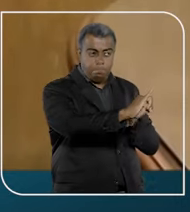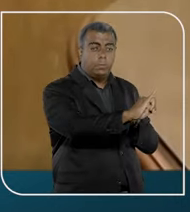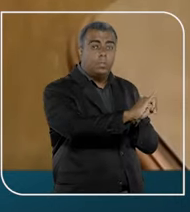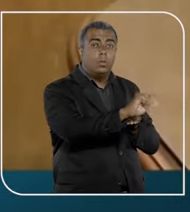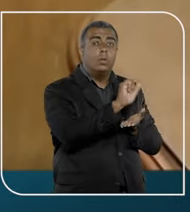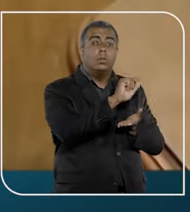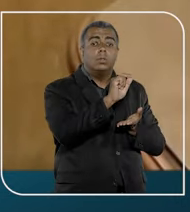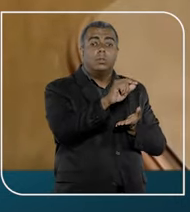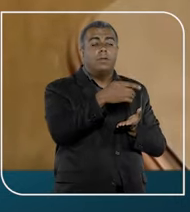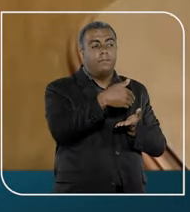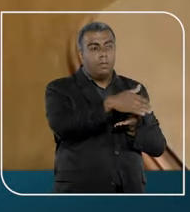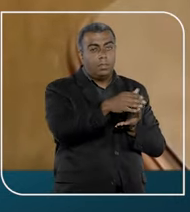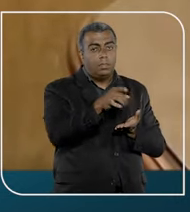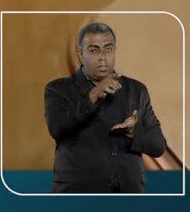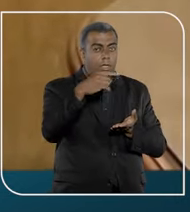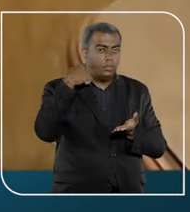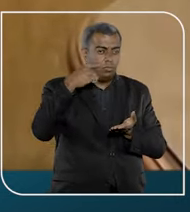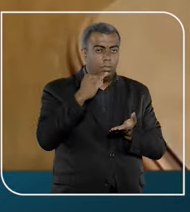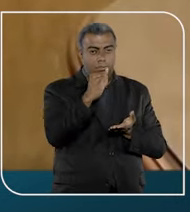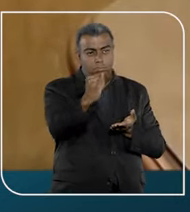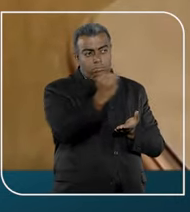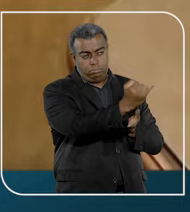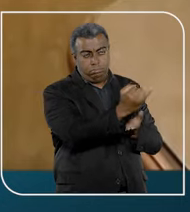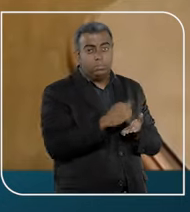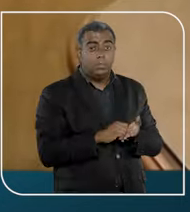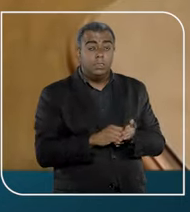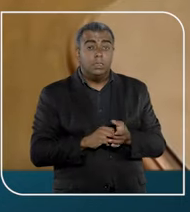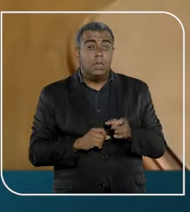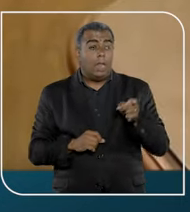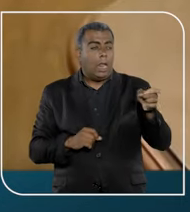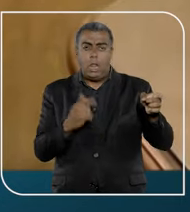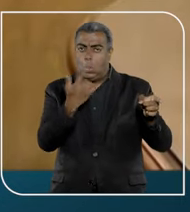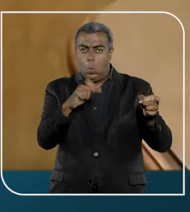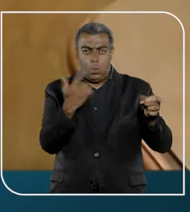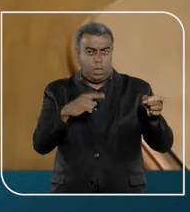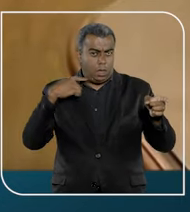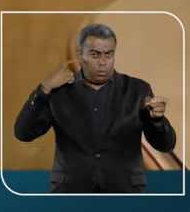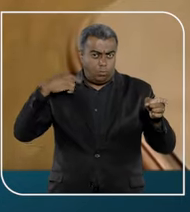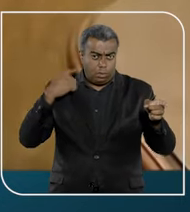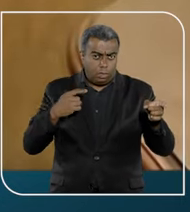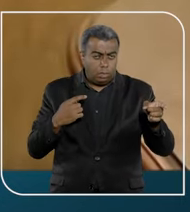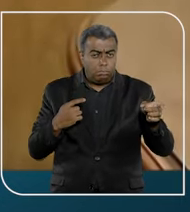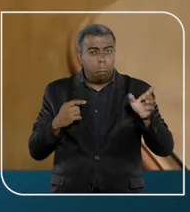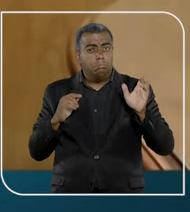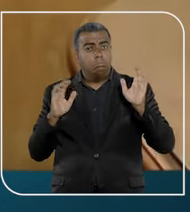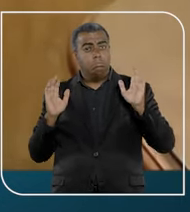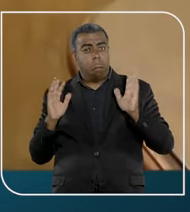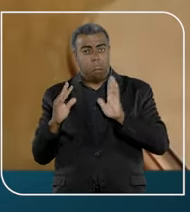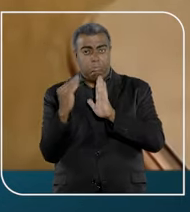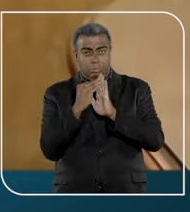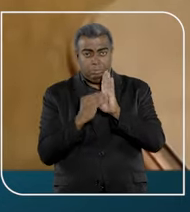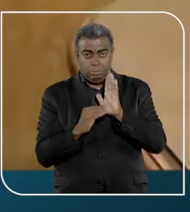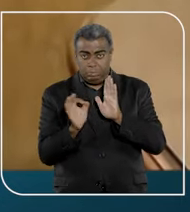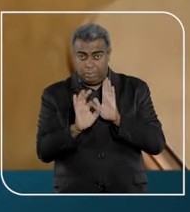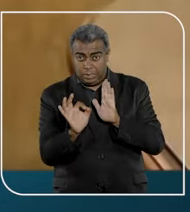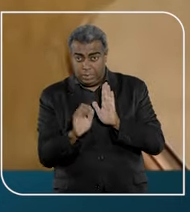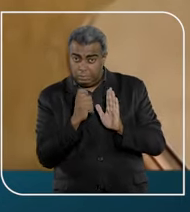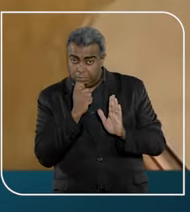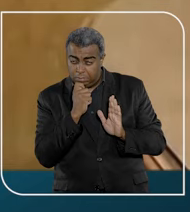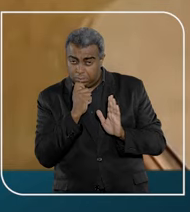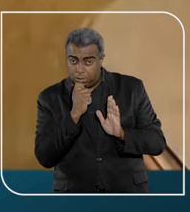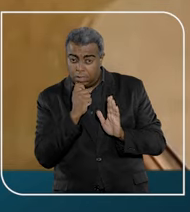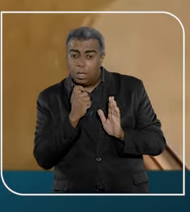a intimação da penhora vai ser feita na pessoa do advogado. Se ele não tiver